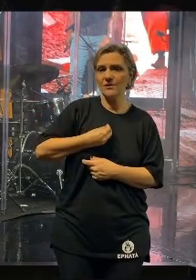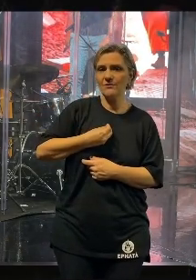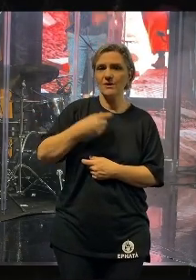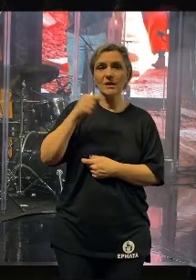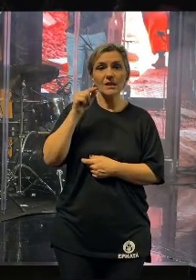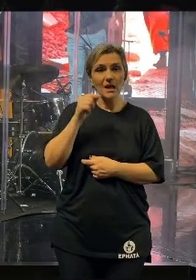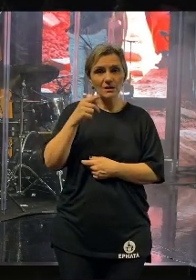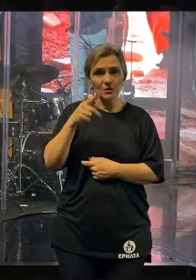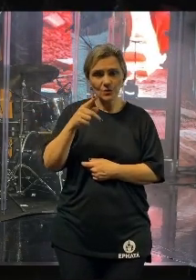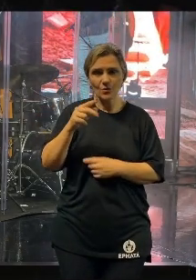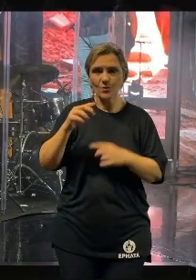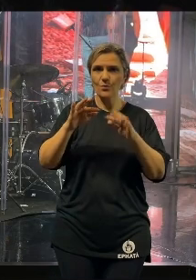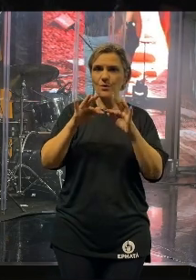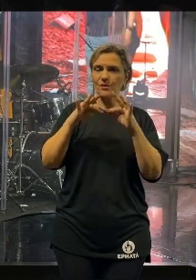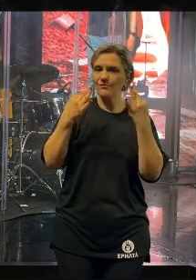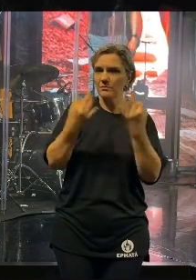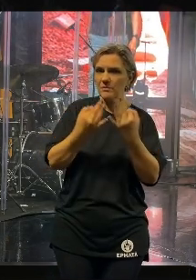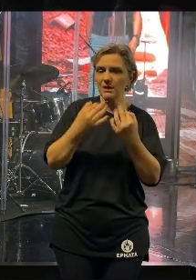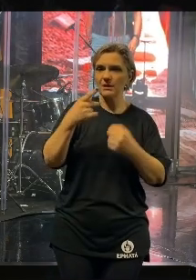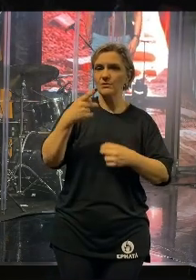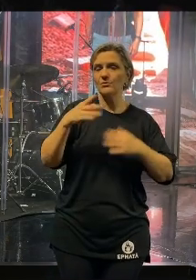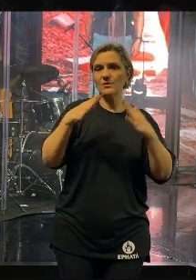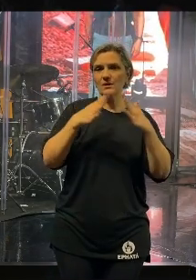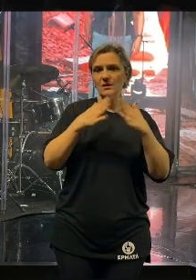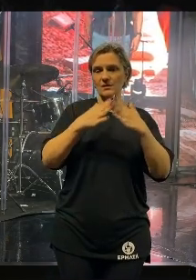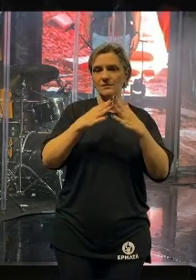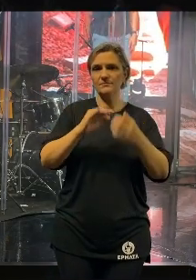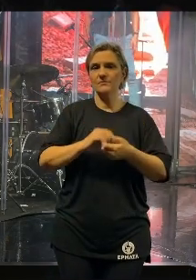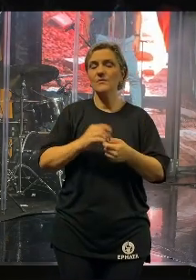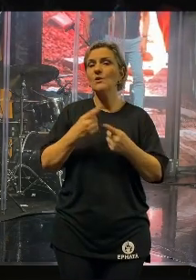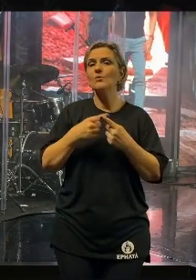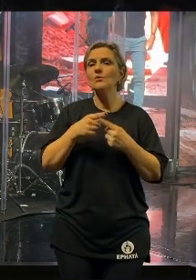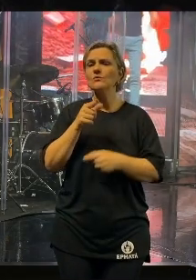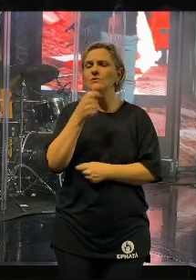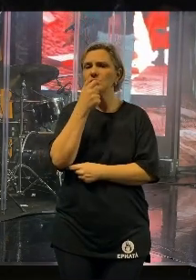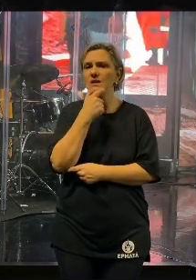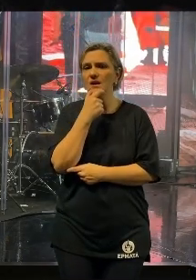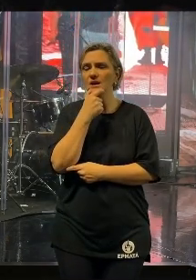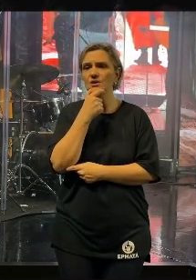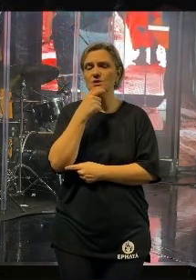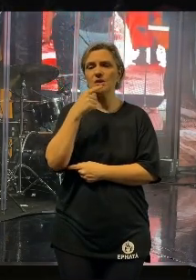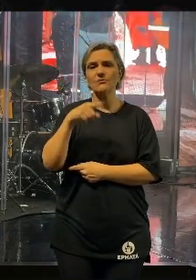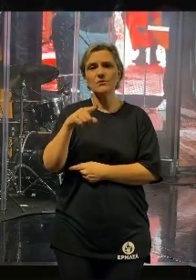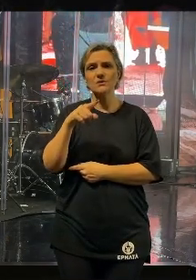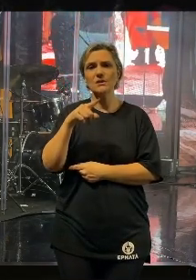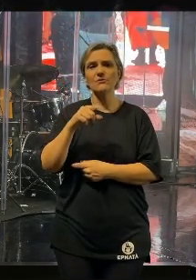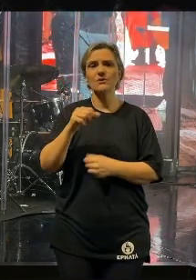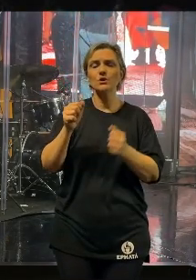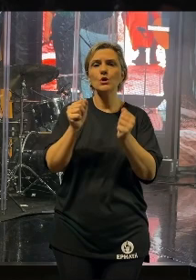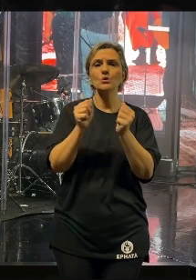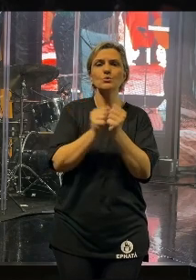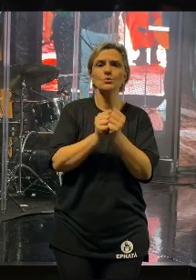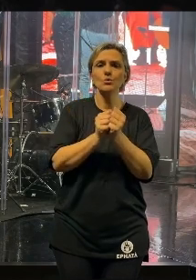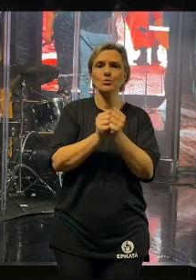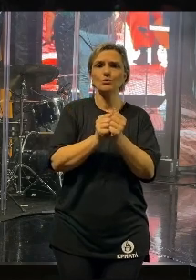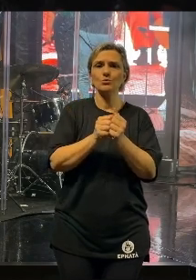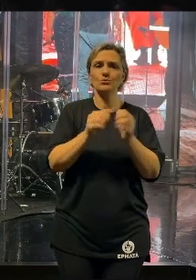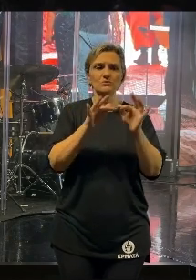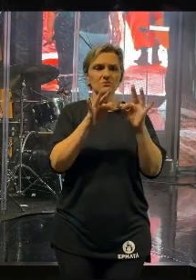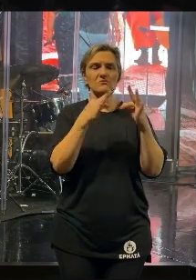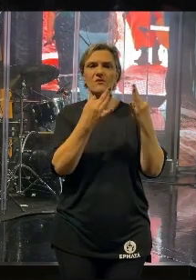Por que você acha que foi colocado nessa casa? Por que você acha que foi colocado junto desses